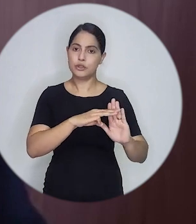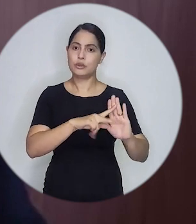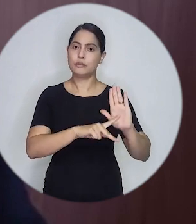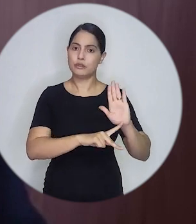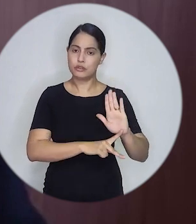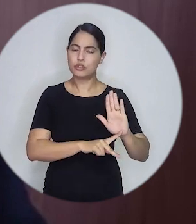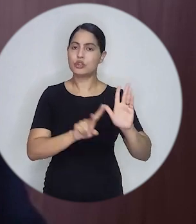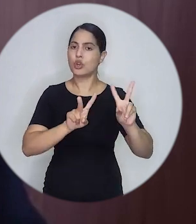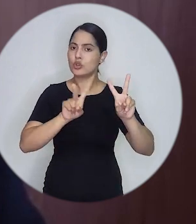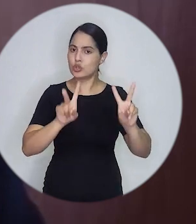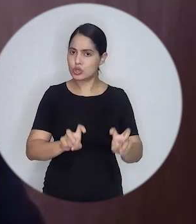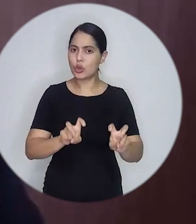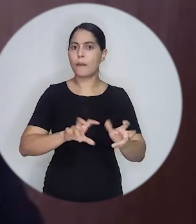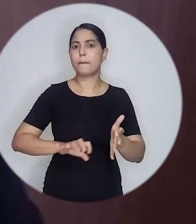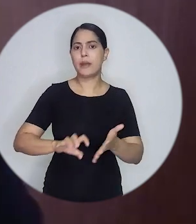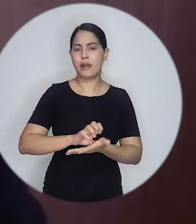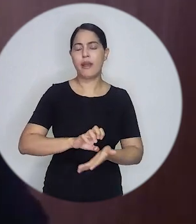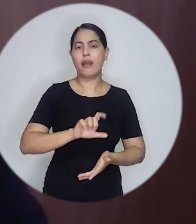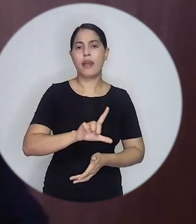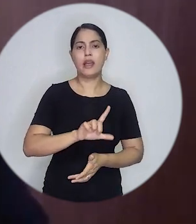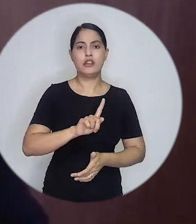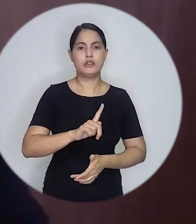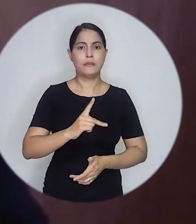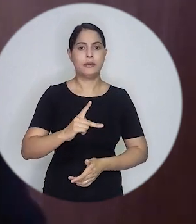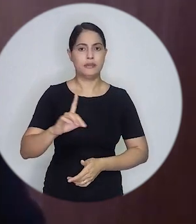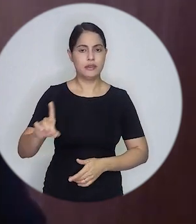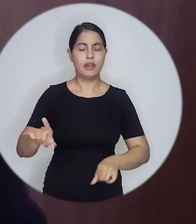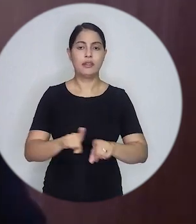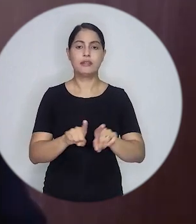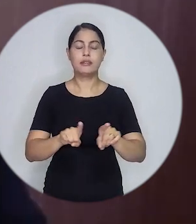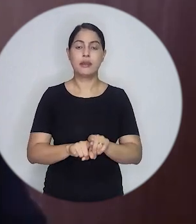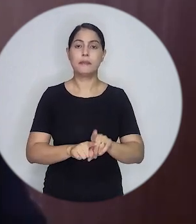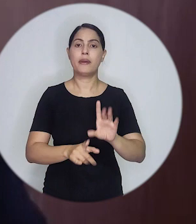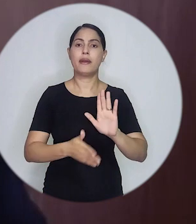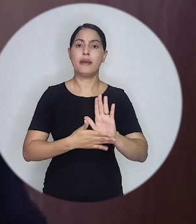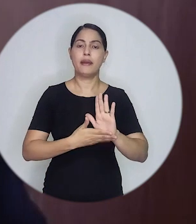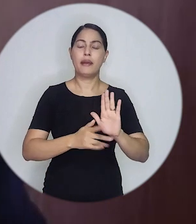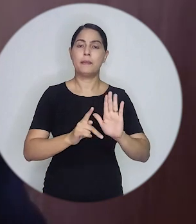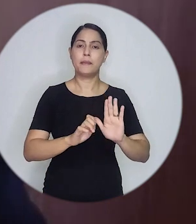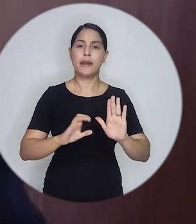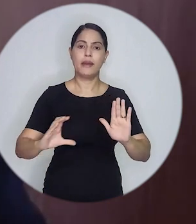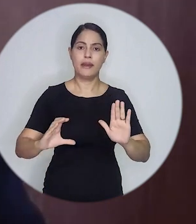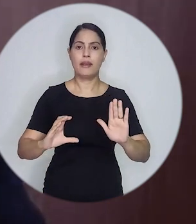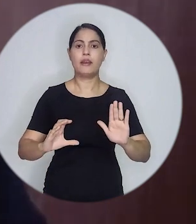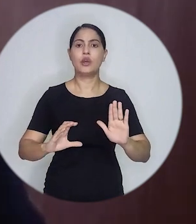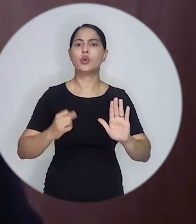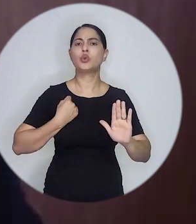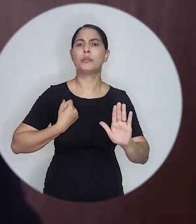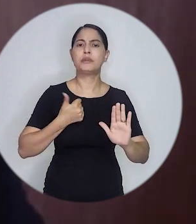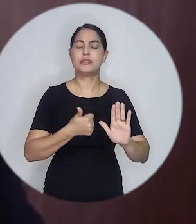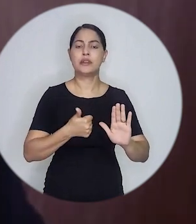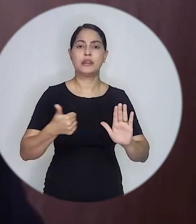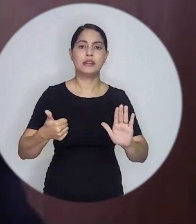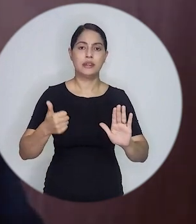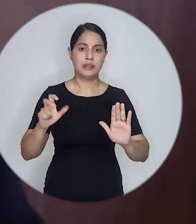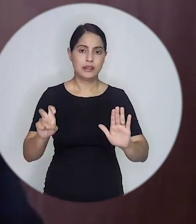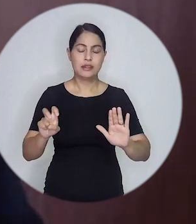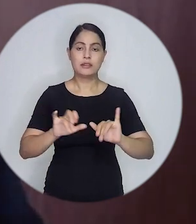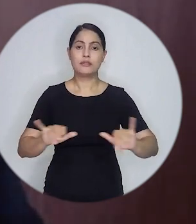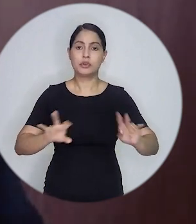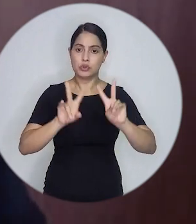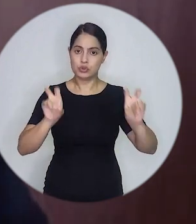criação da Autoridade de Proteção de Dados, a autoria da PEC 115, que transformou proteção de dados em